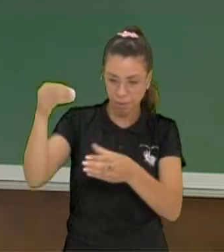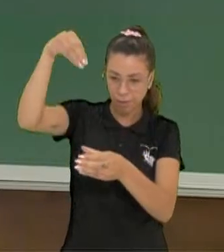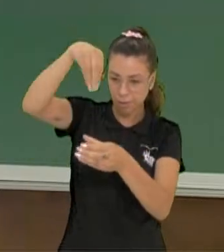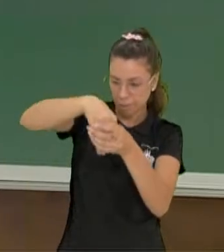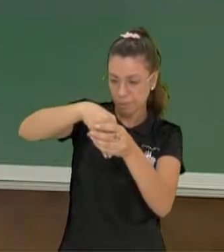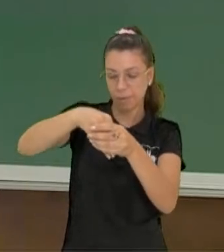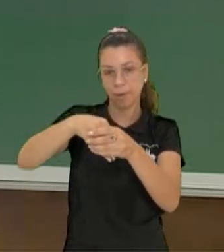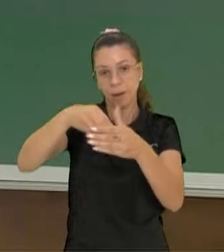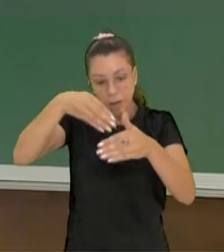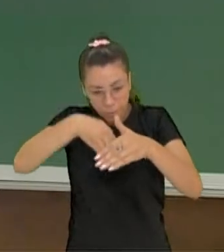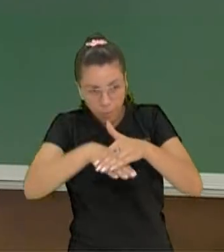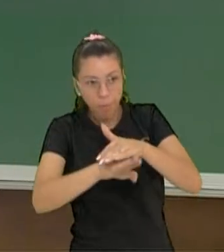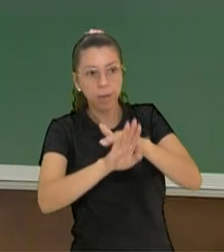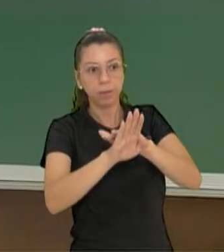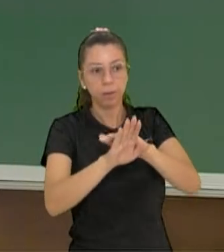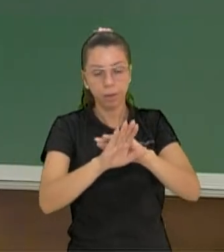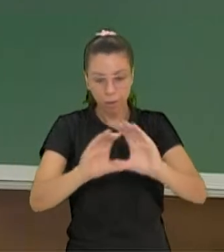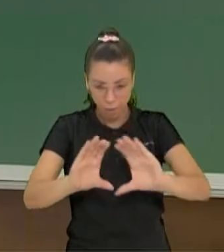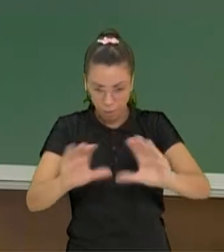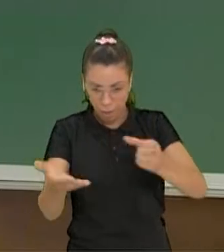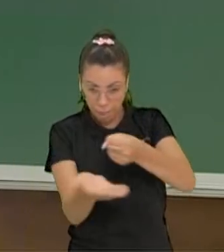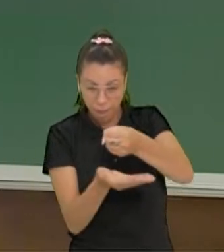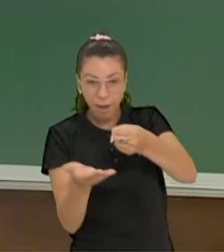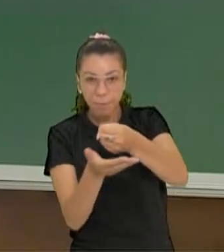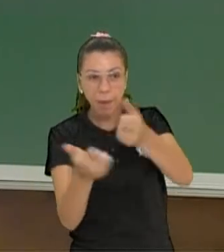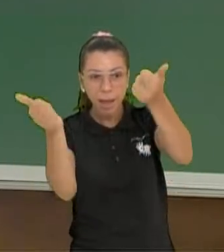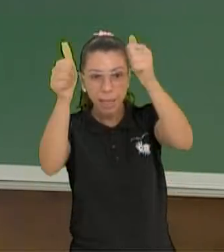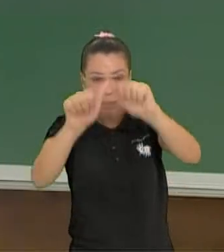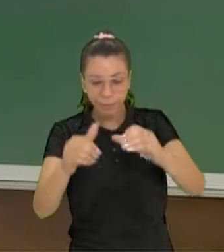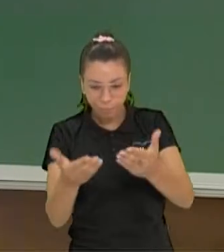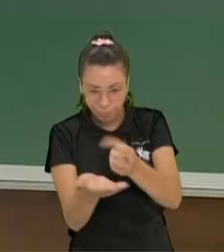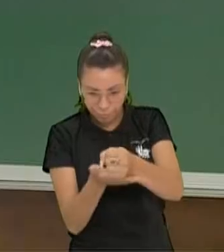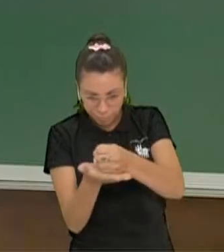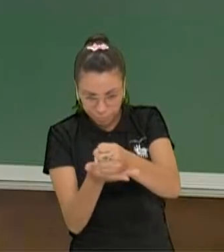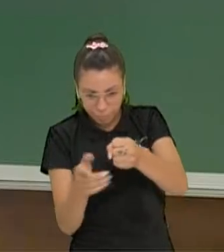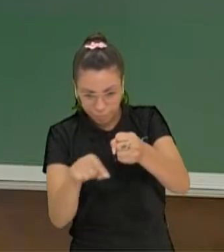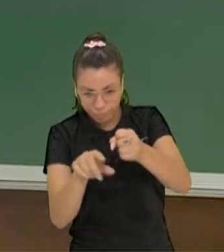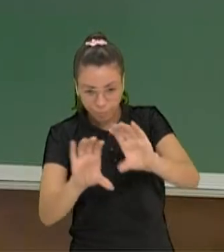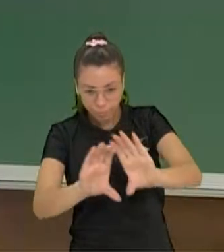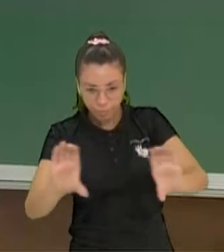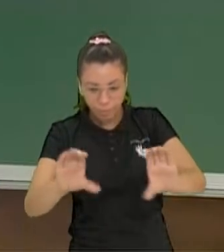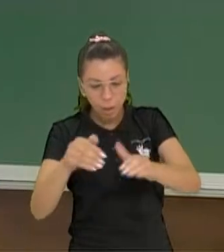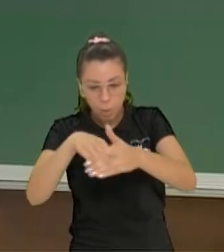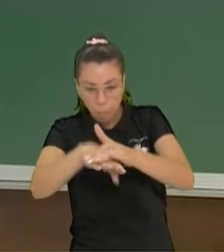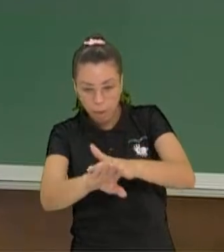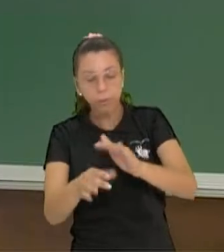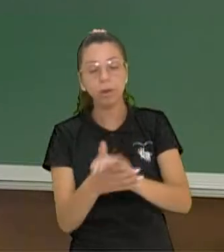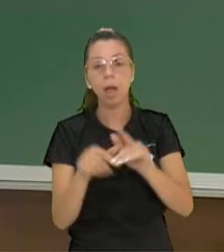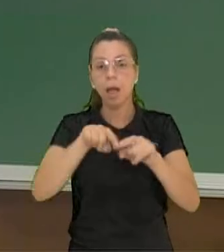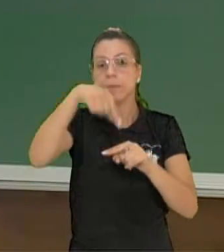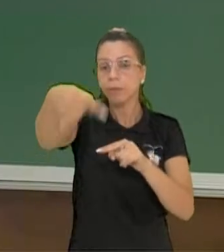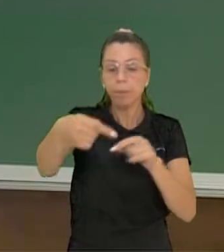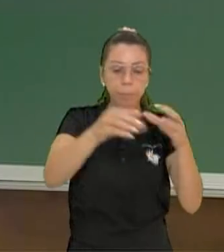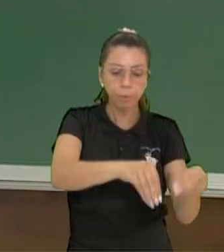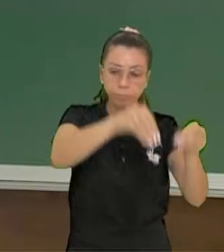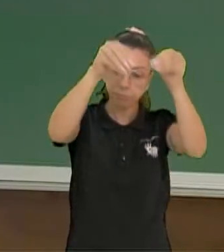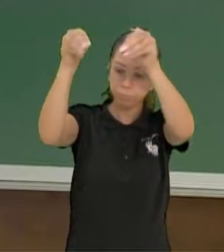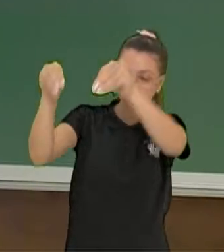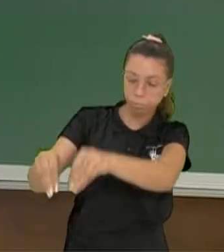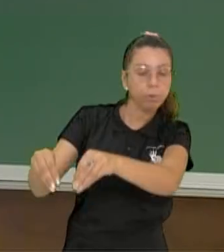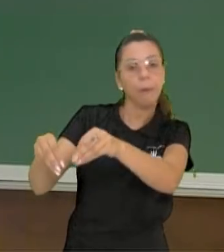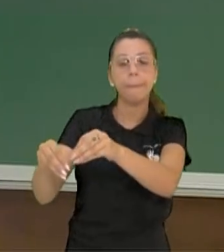cúpula, estaria vazia, na base da estátua, da cúpula não, na base da estátua. E quando foram remover para fazer